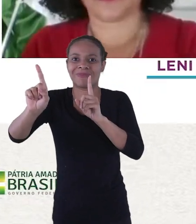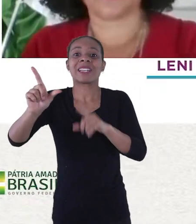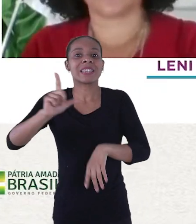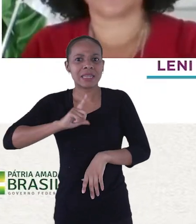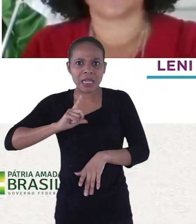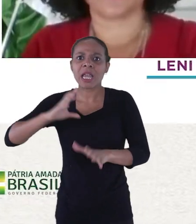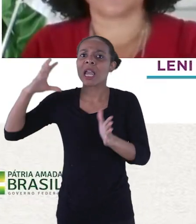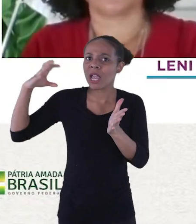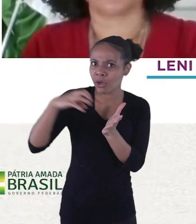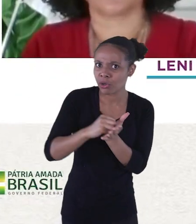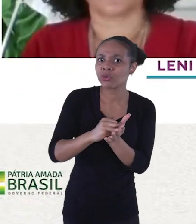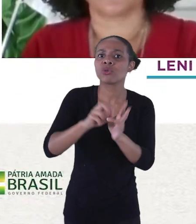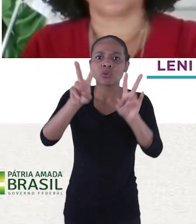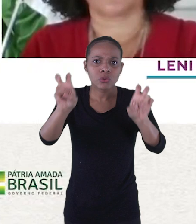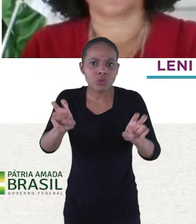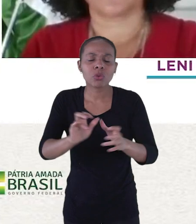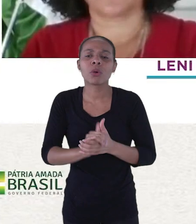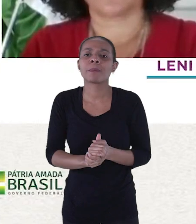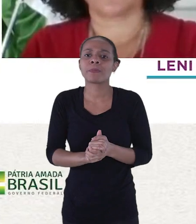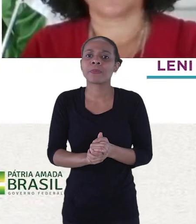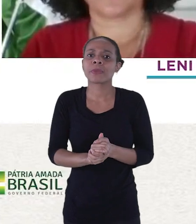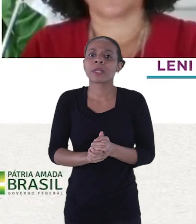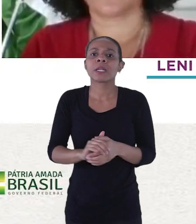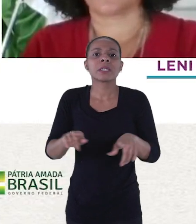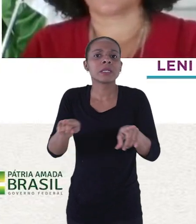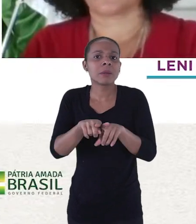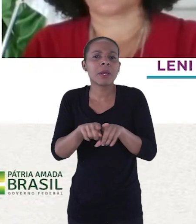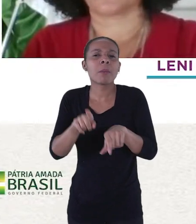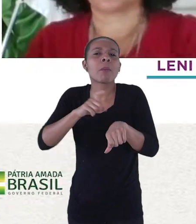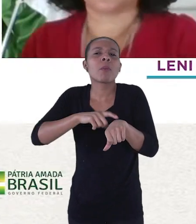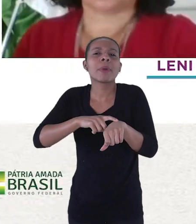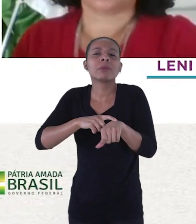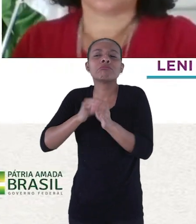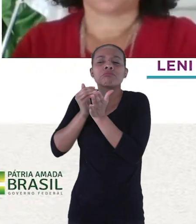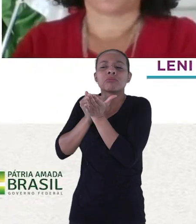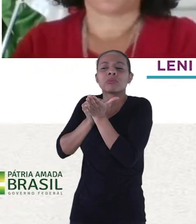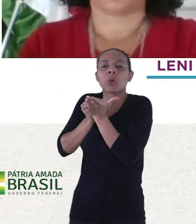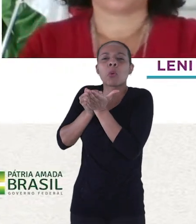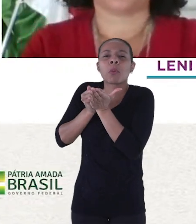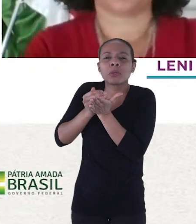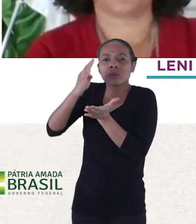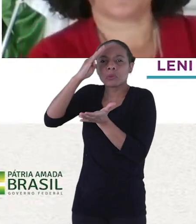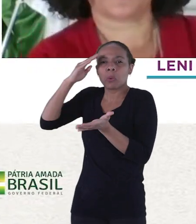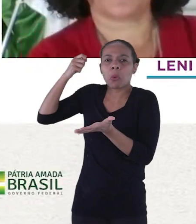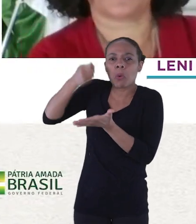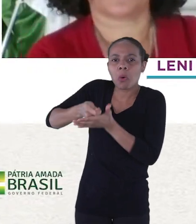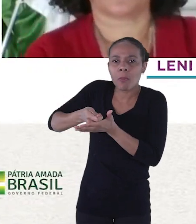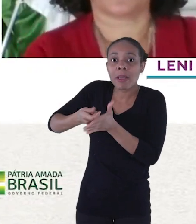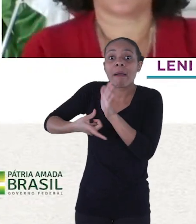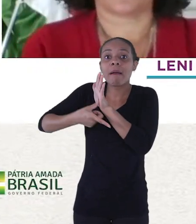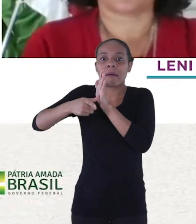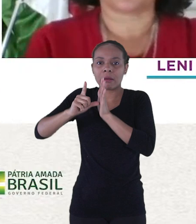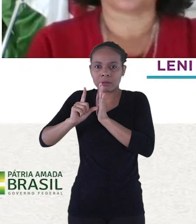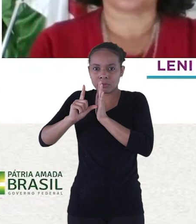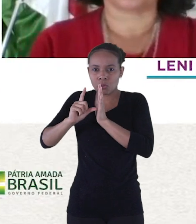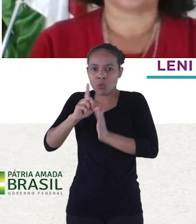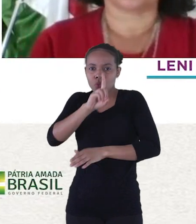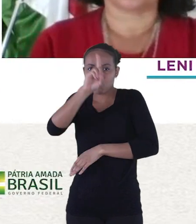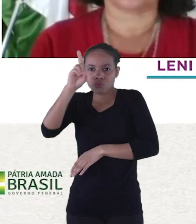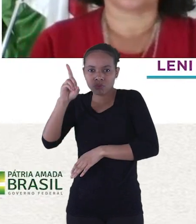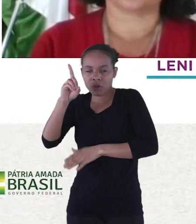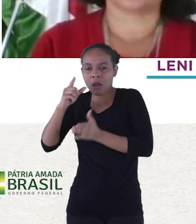Na véspera, por exemplo, do golpe militar, a Carolina publicou um manifesto no jornal Última